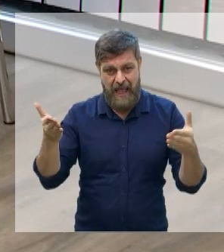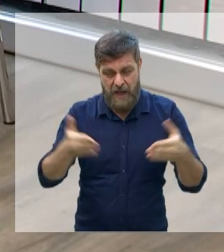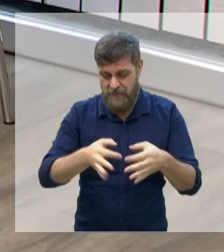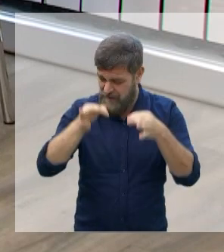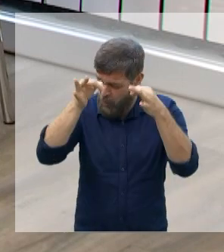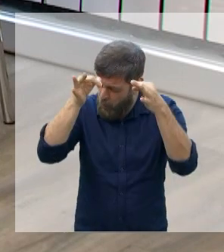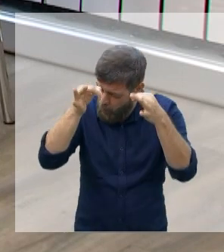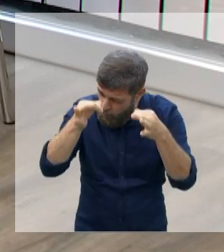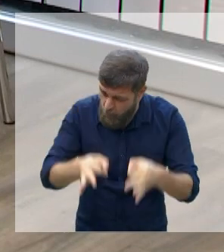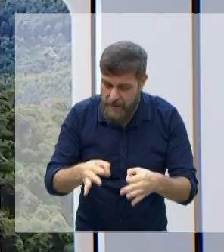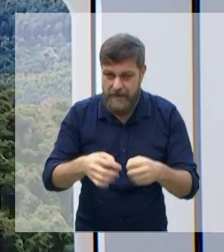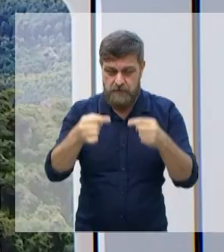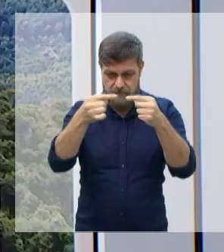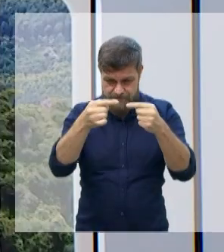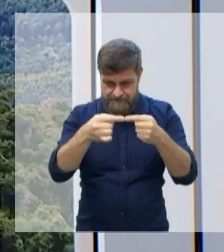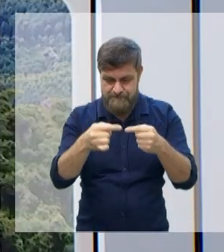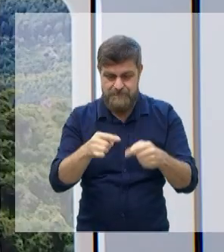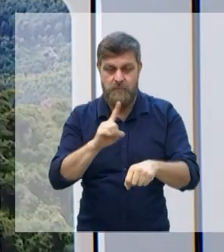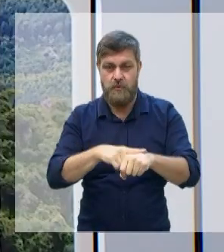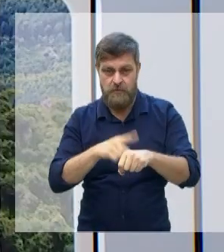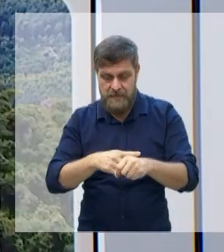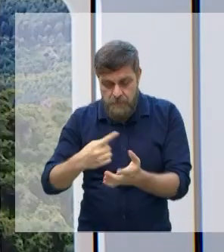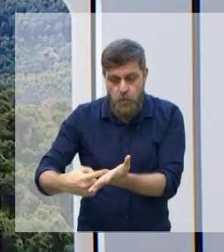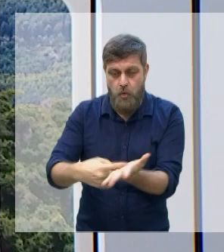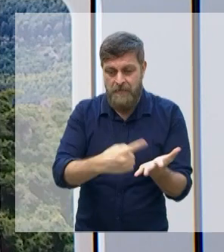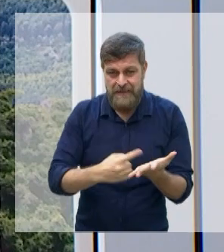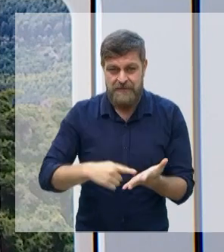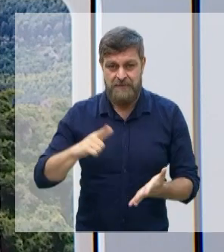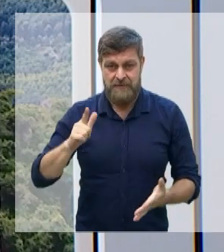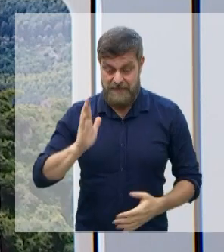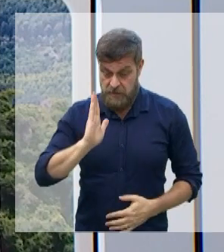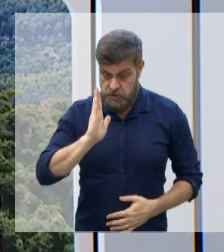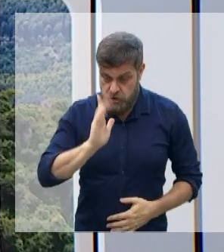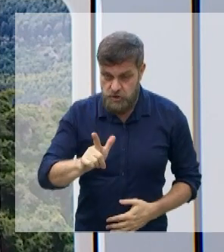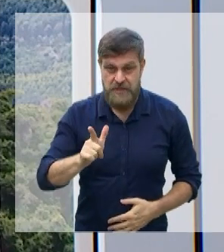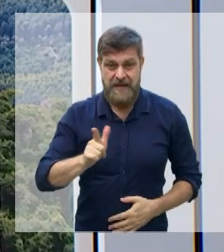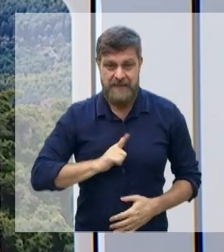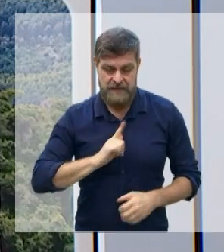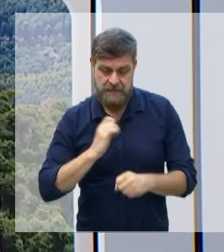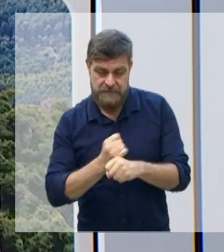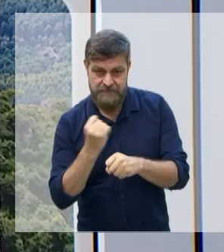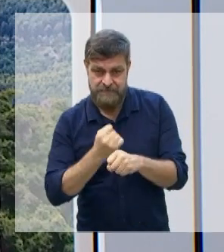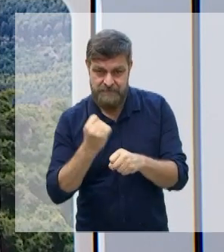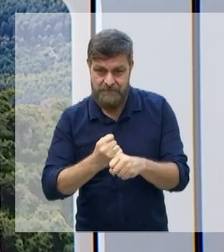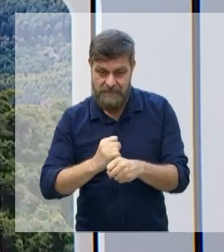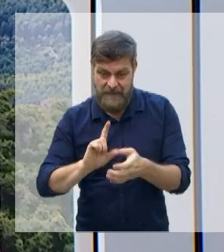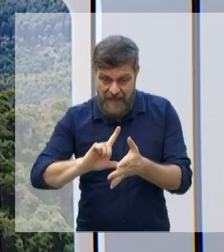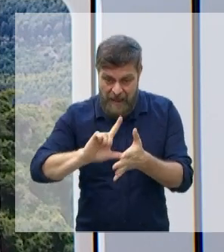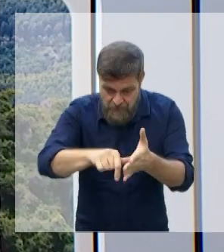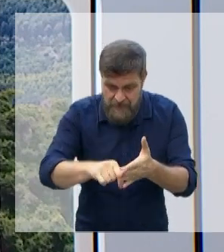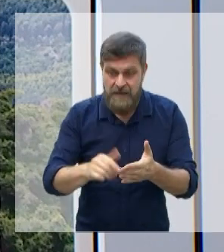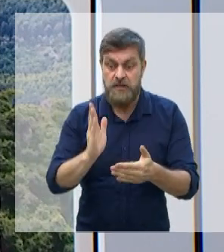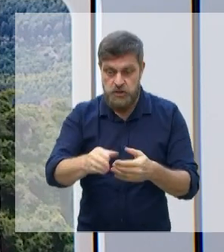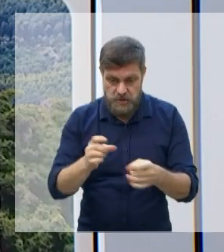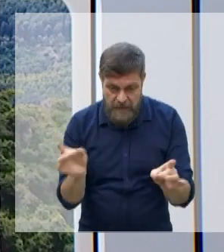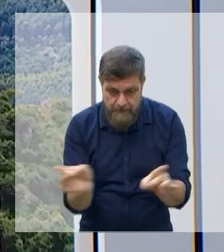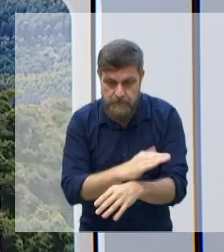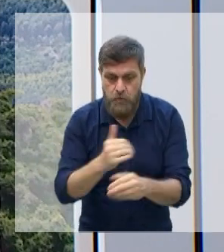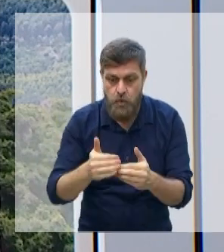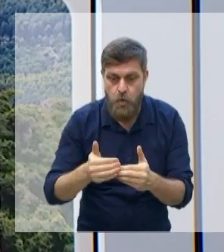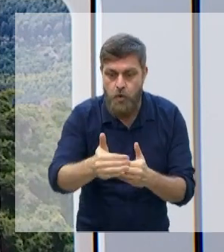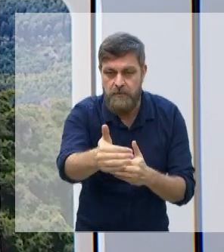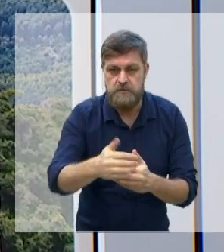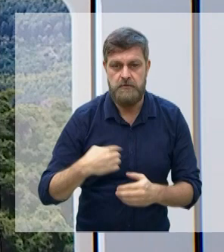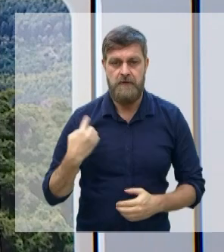absolutamente dentro do cronograma tem até algumas atividades que estão antes antecipadas pra você ter uma idéia